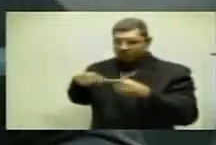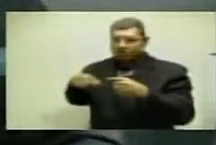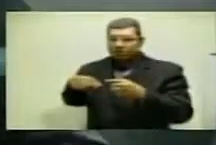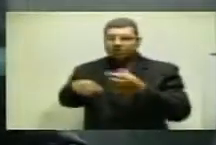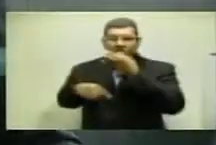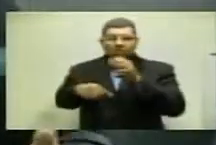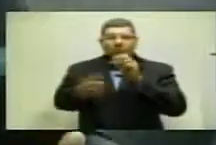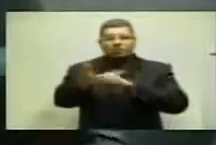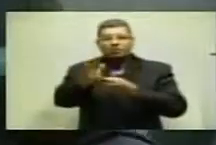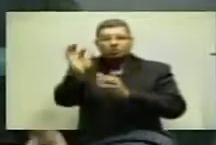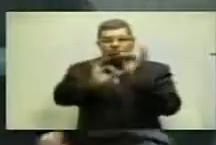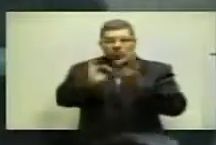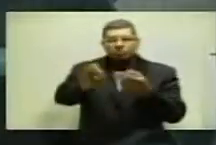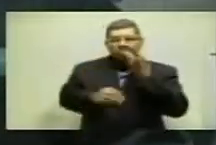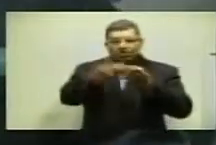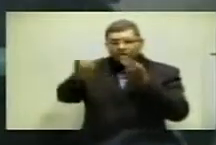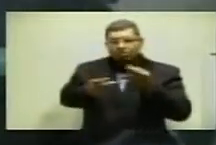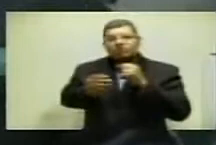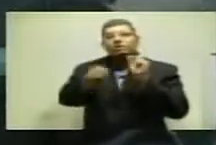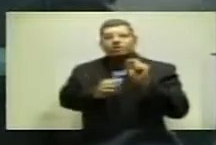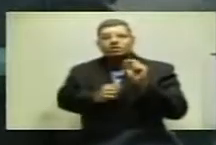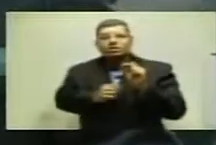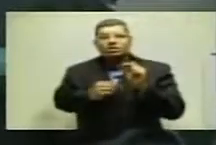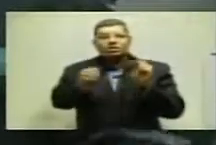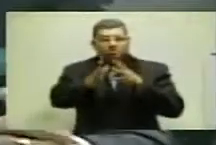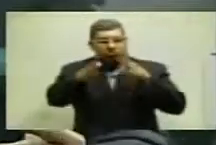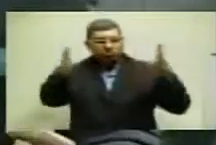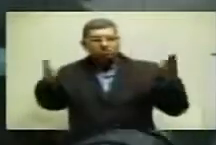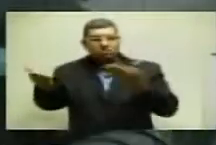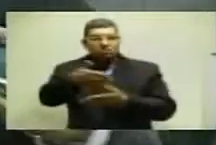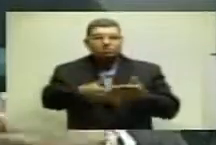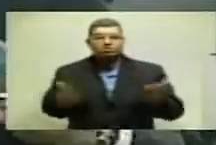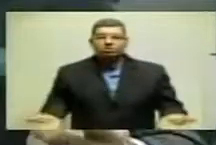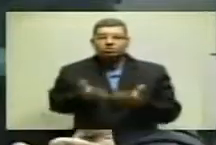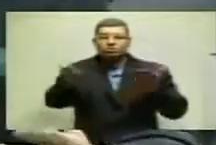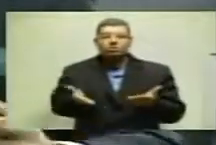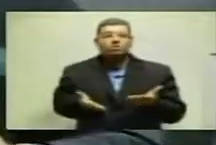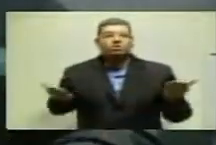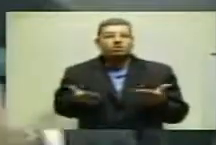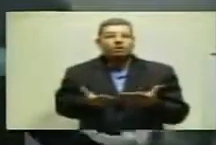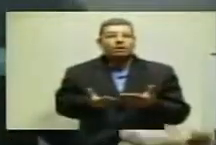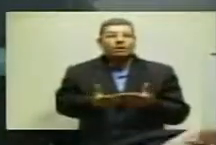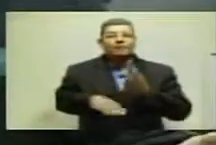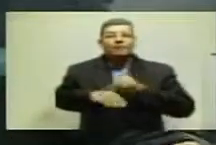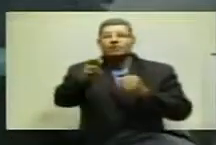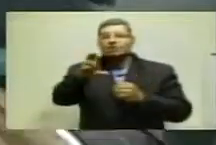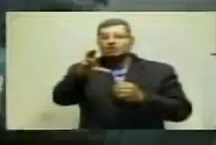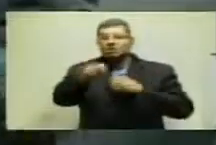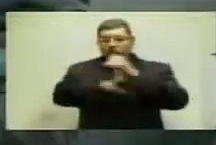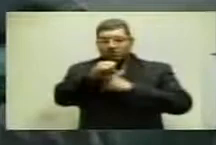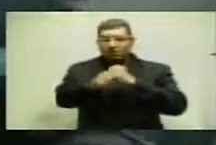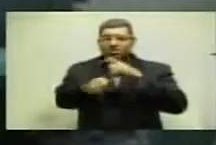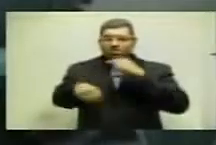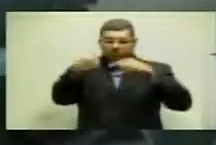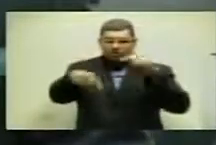a questão do projeto que trata da prorrogação dos incentivos da Zona Franca por mais 50 anos. Nós tivemos